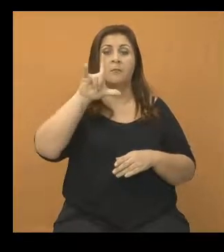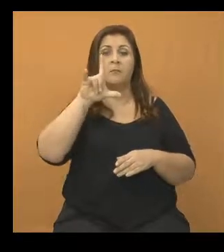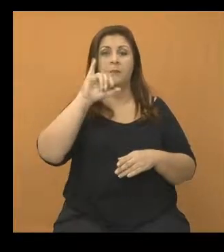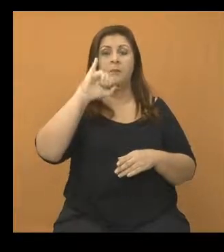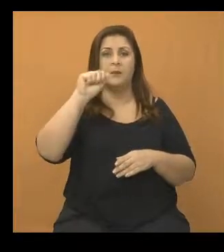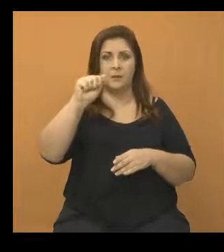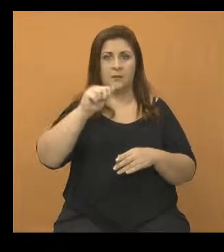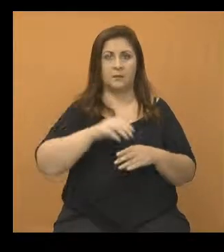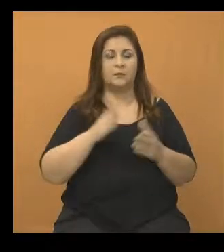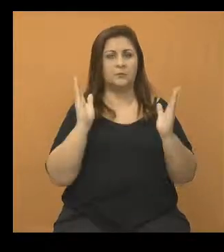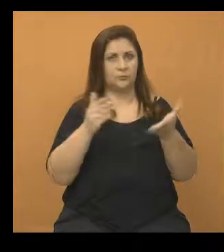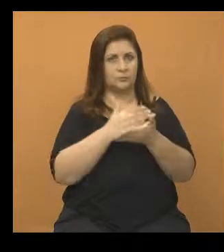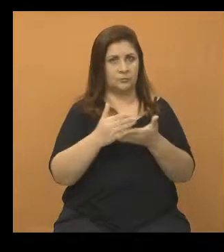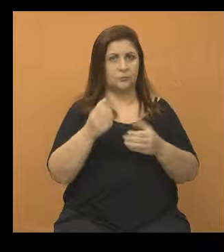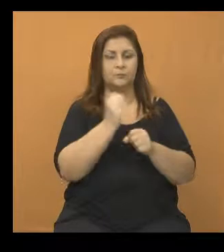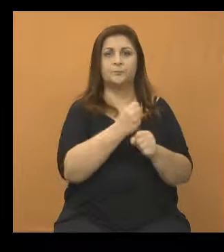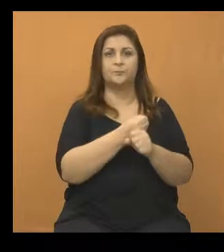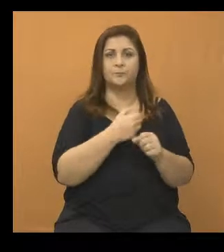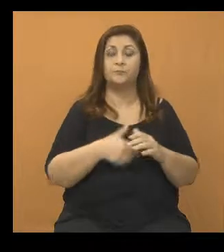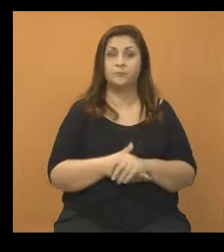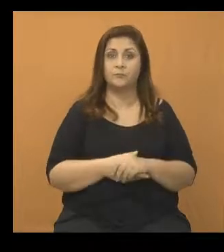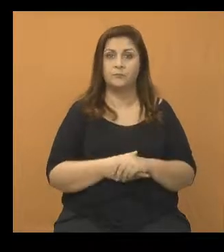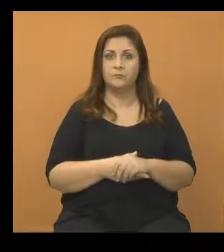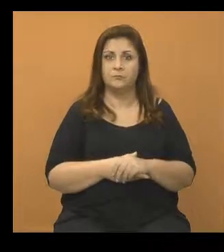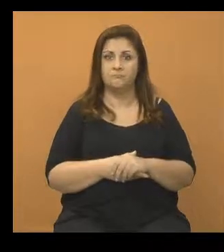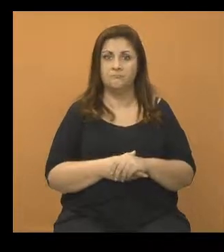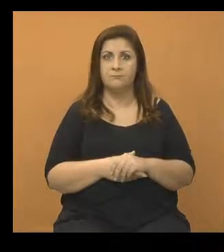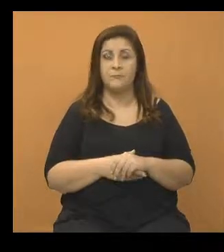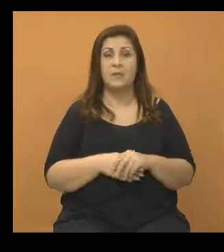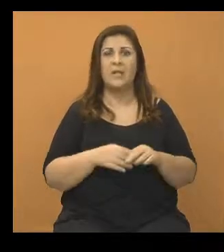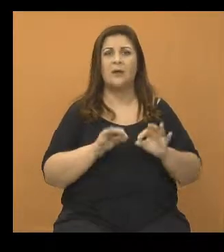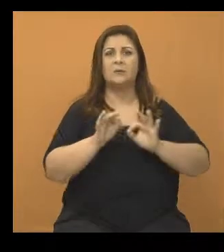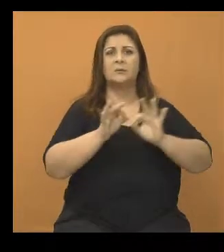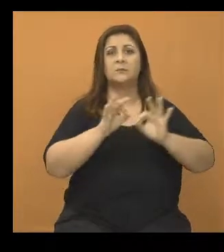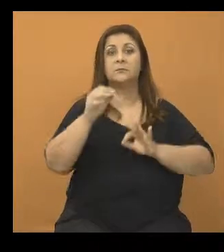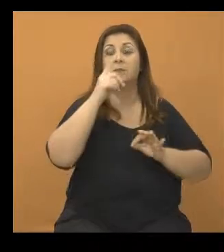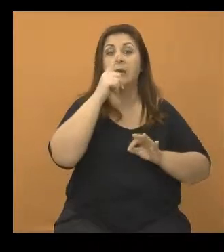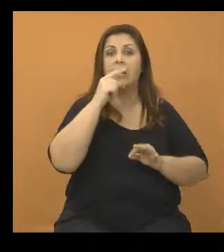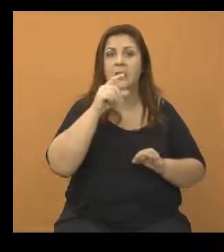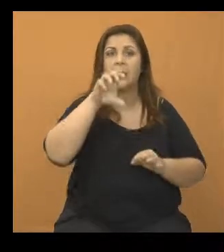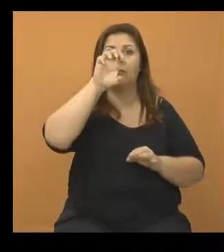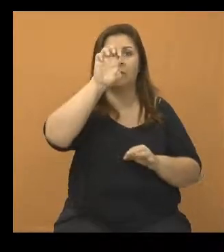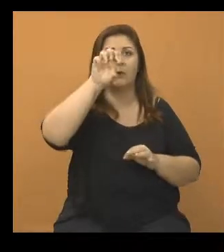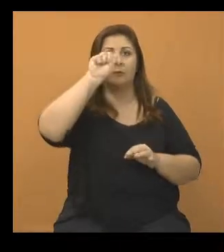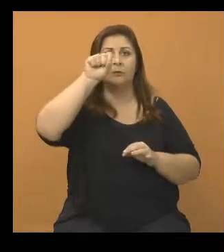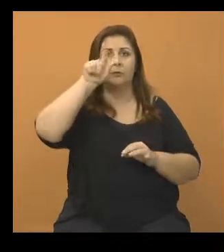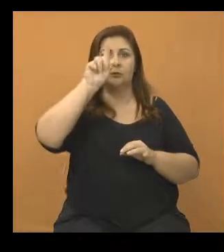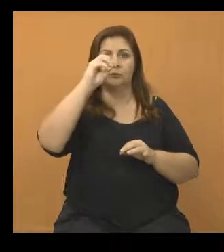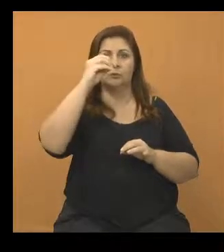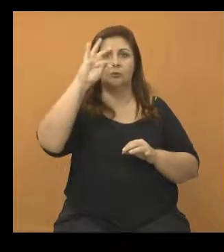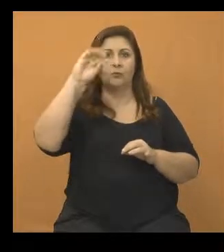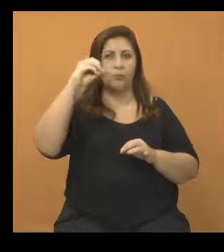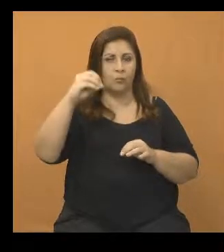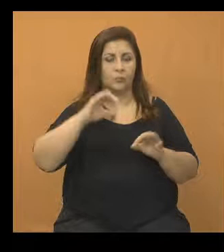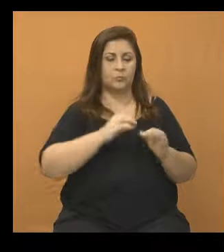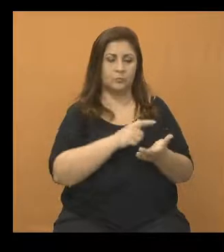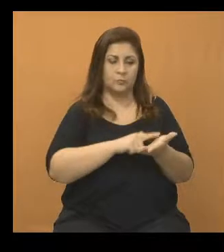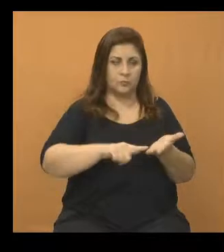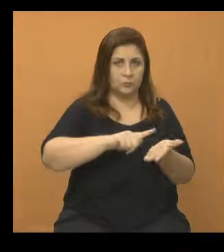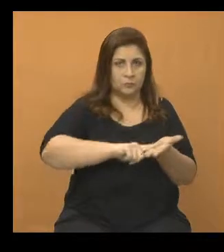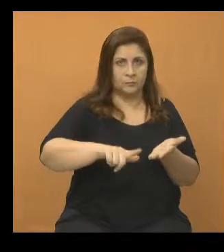obras, o aumento da capacidade de tratamento de esgoto, né? A regulação sai